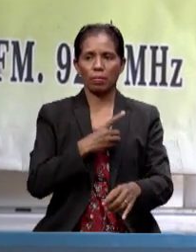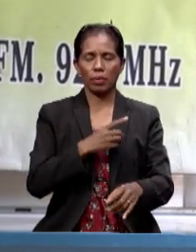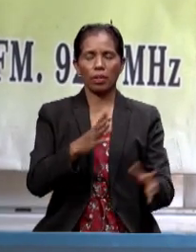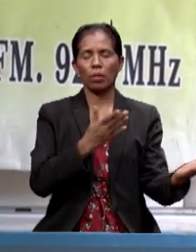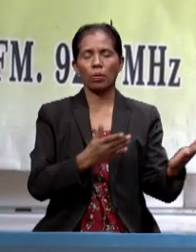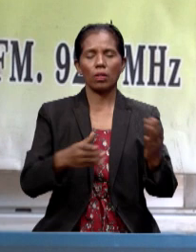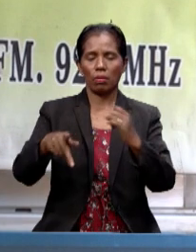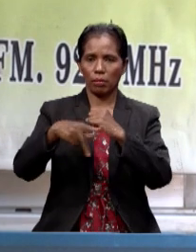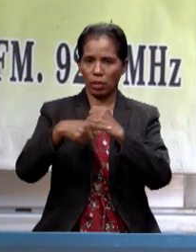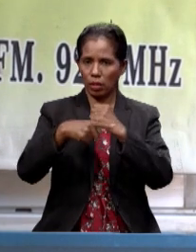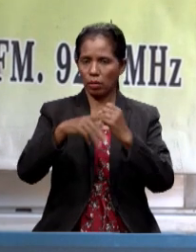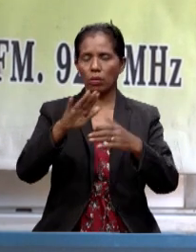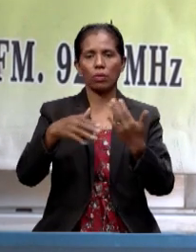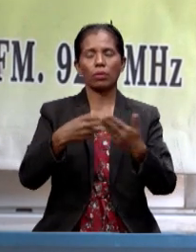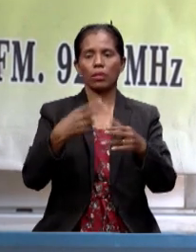toma, ba